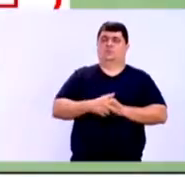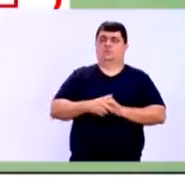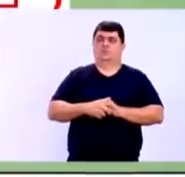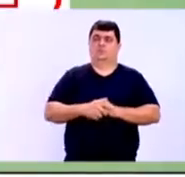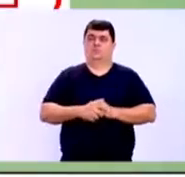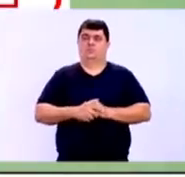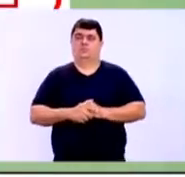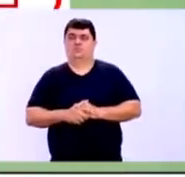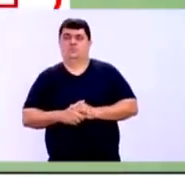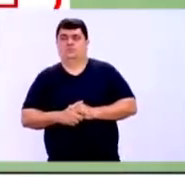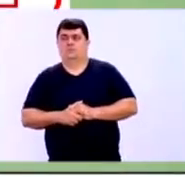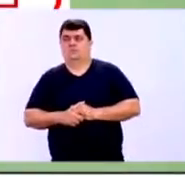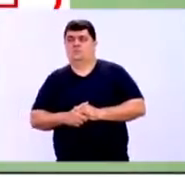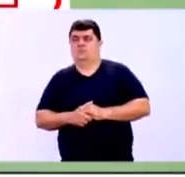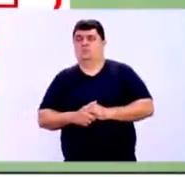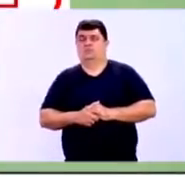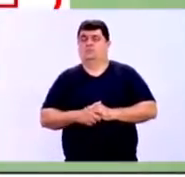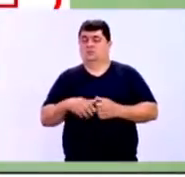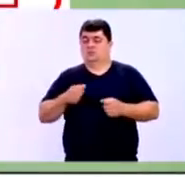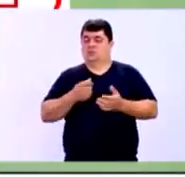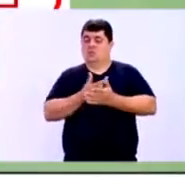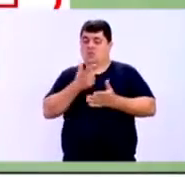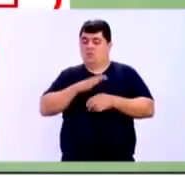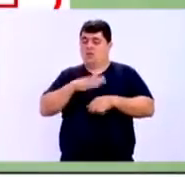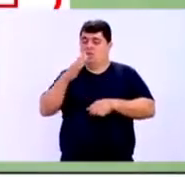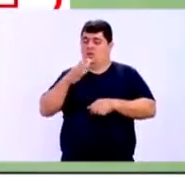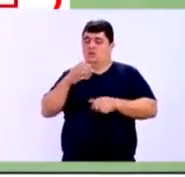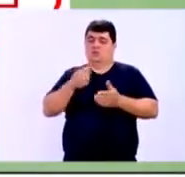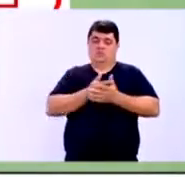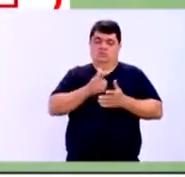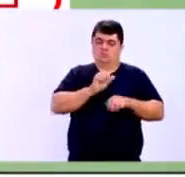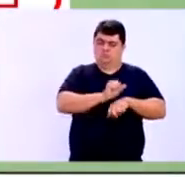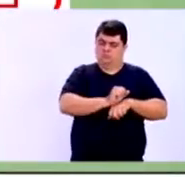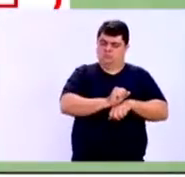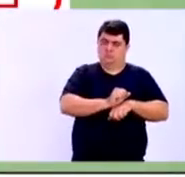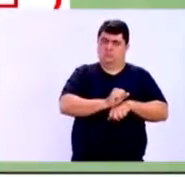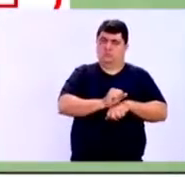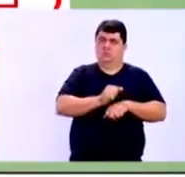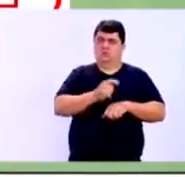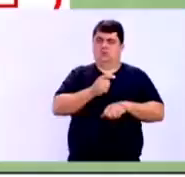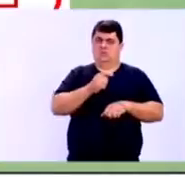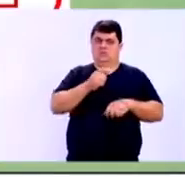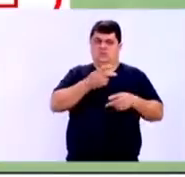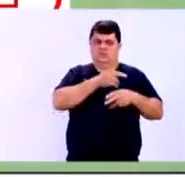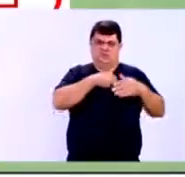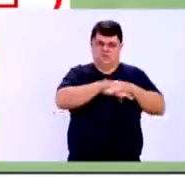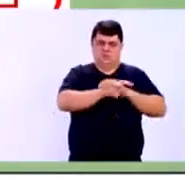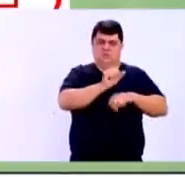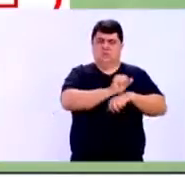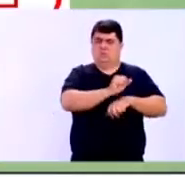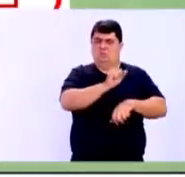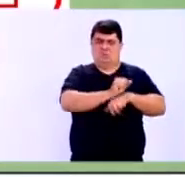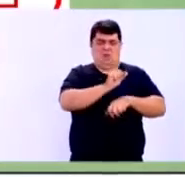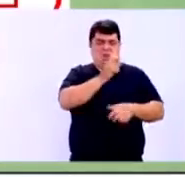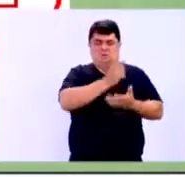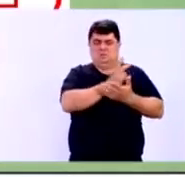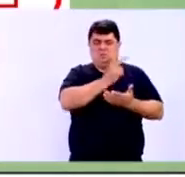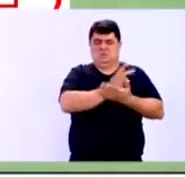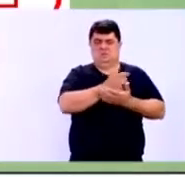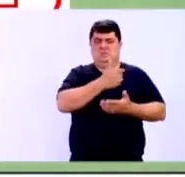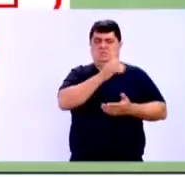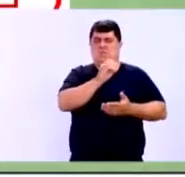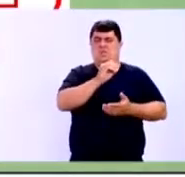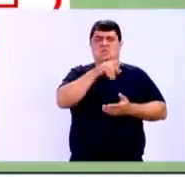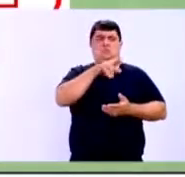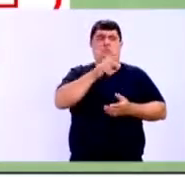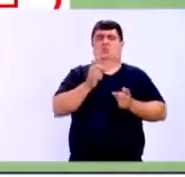de decisão. Devo comprar mais? Devo comprar menos? Esse produto está encalhado. Eu estou com 10